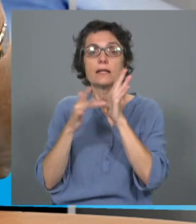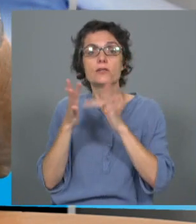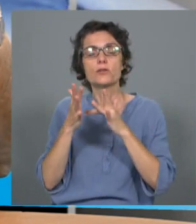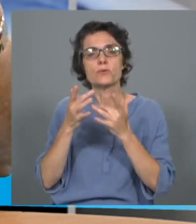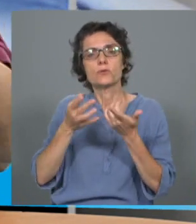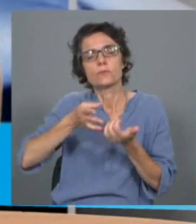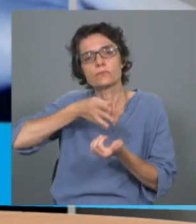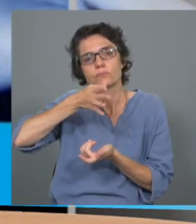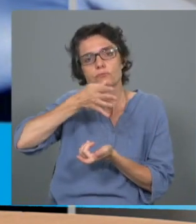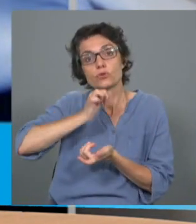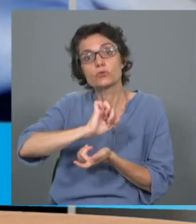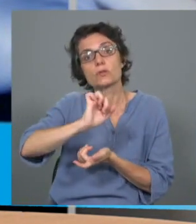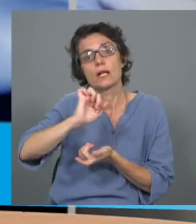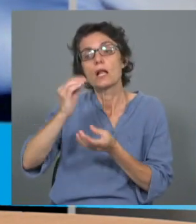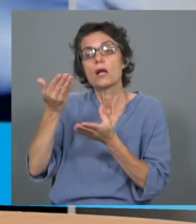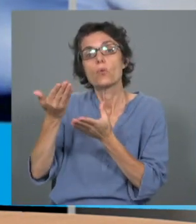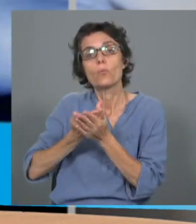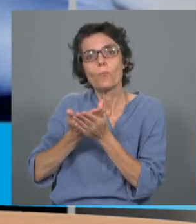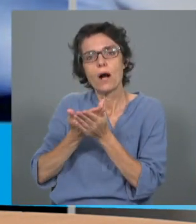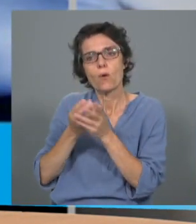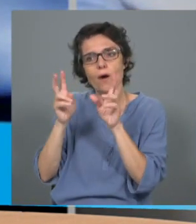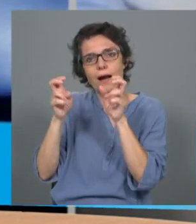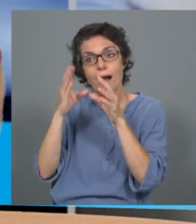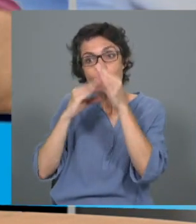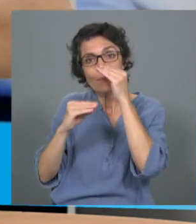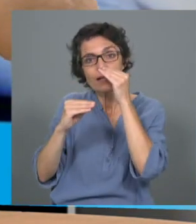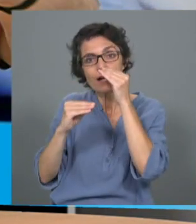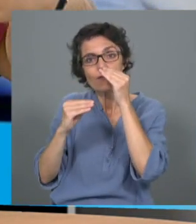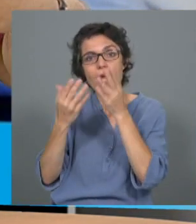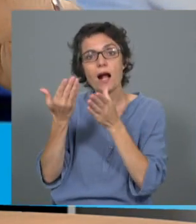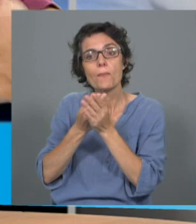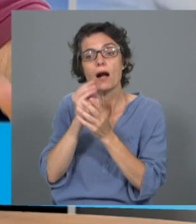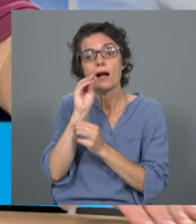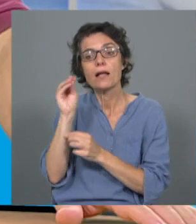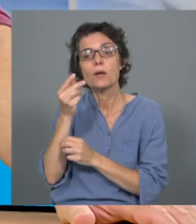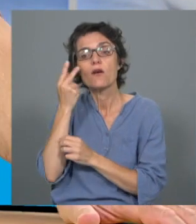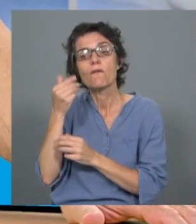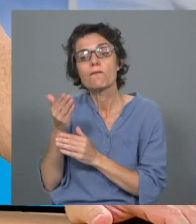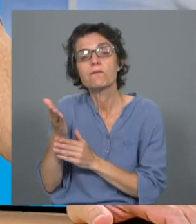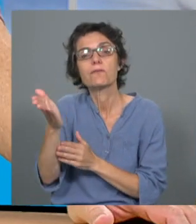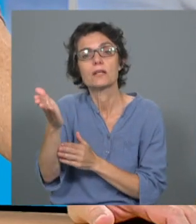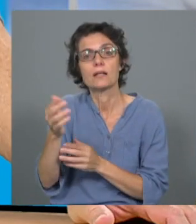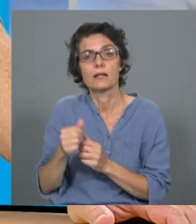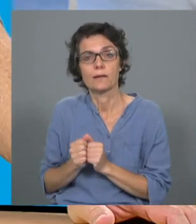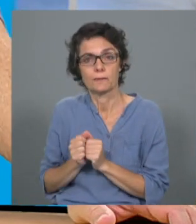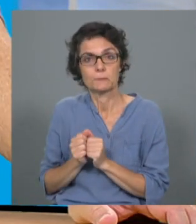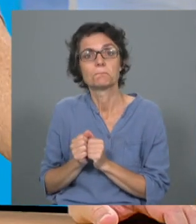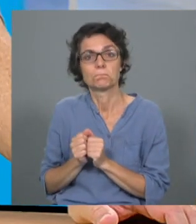da vida, que começa aqui, nesta passagem, mas é muito mais longo, não é?